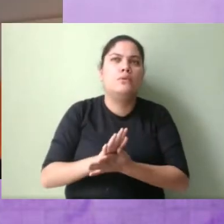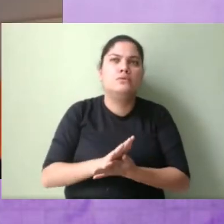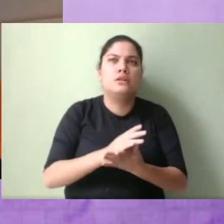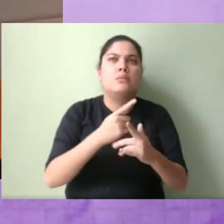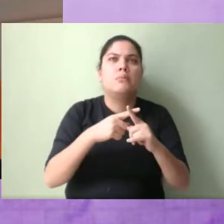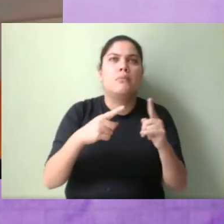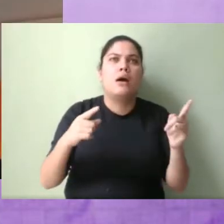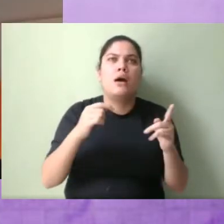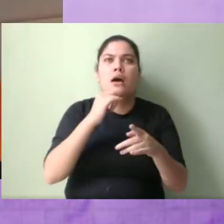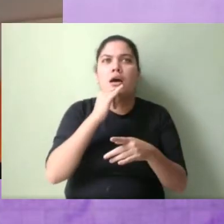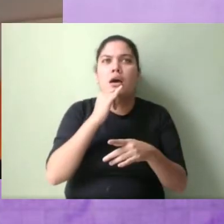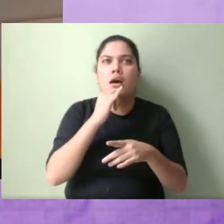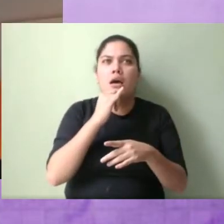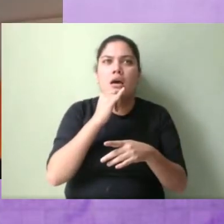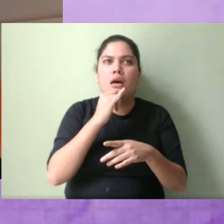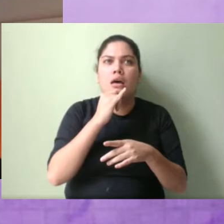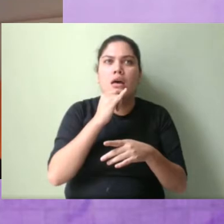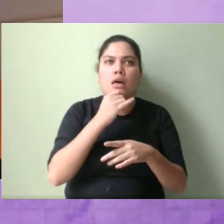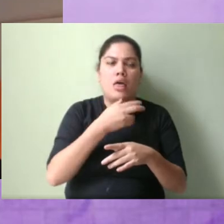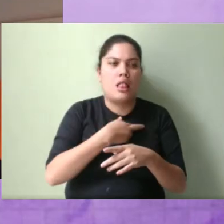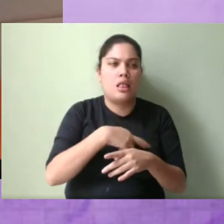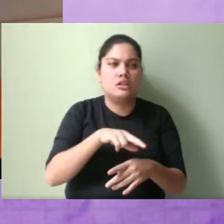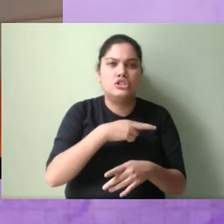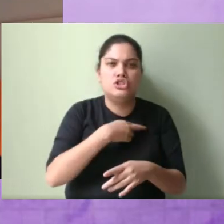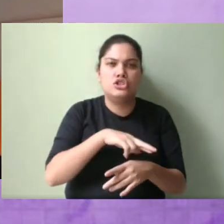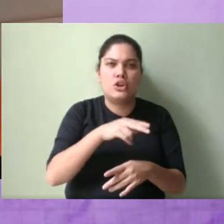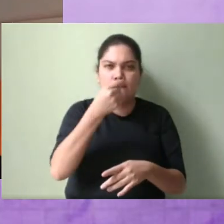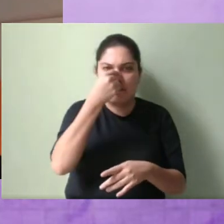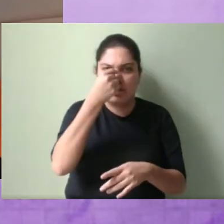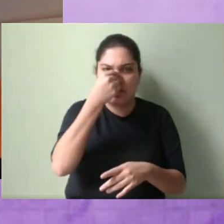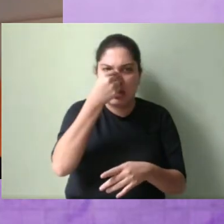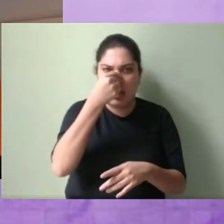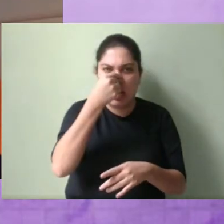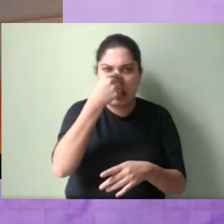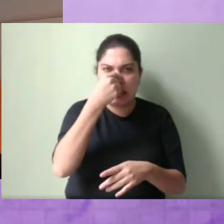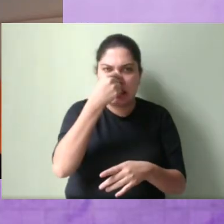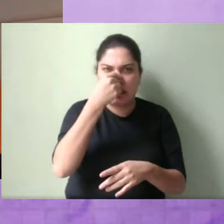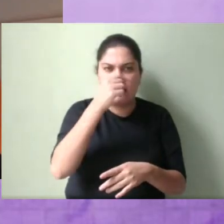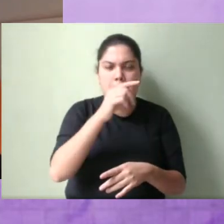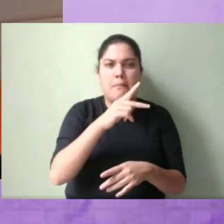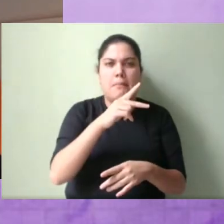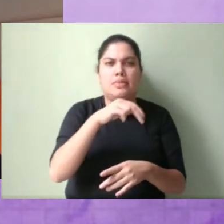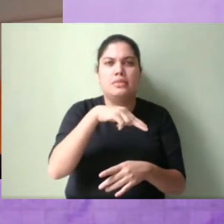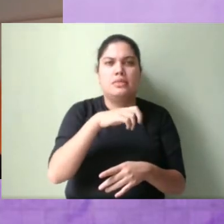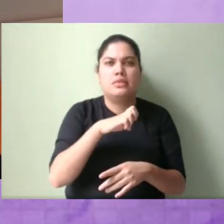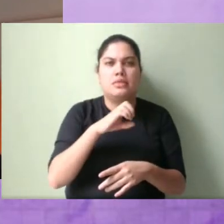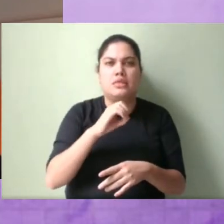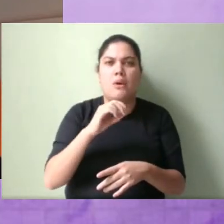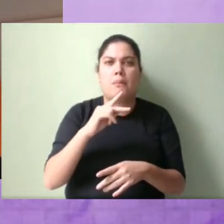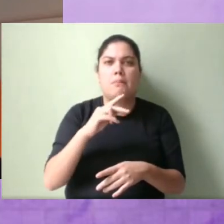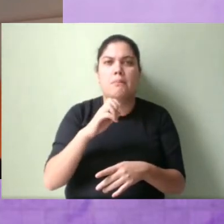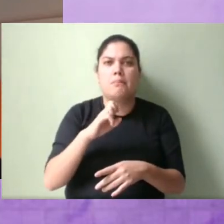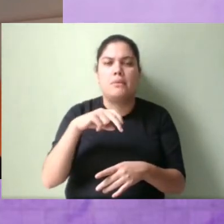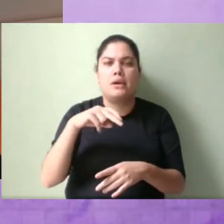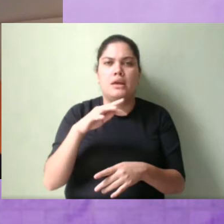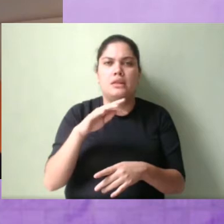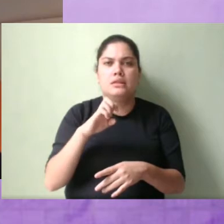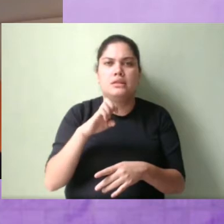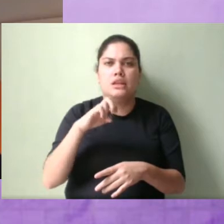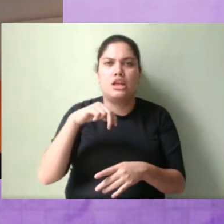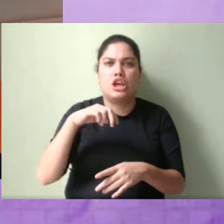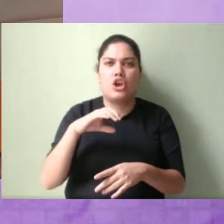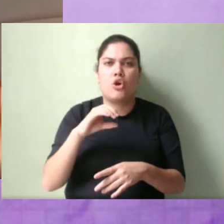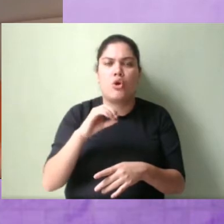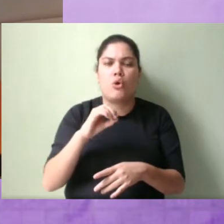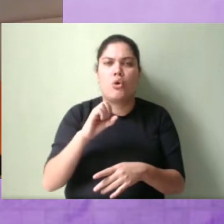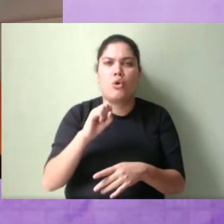a gente tem tido essa... Não é um preconceito nem nada, mas com essa retomada da religião